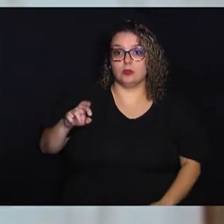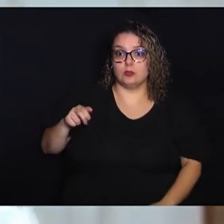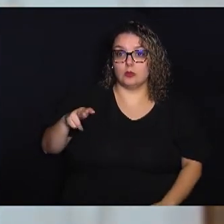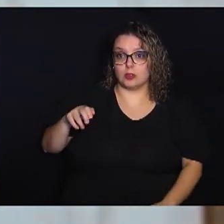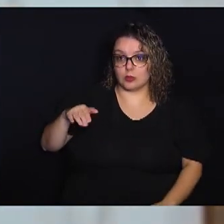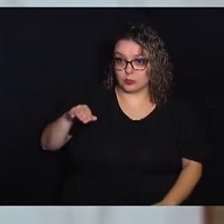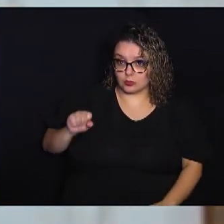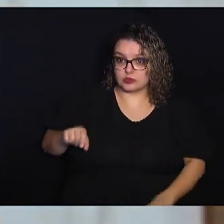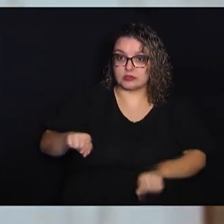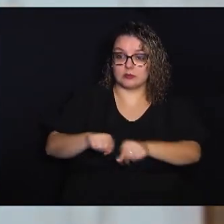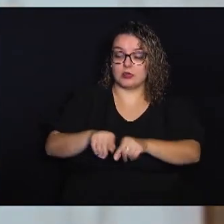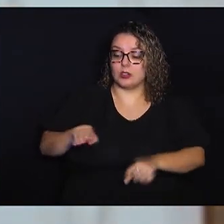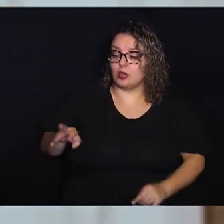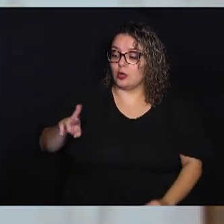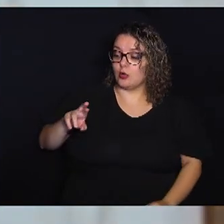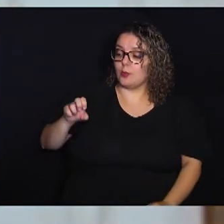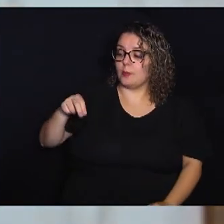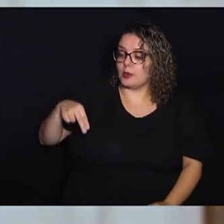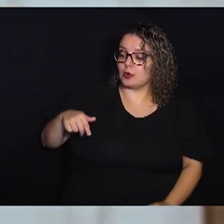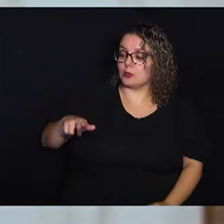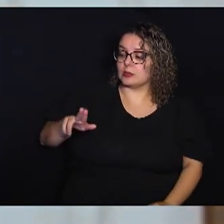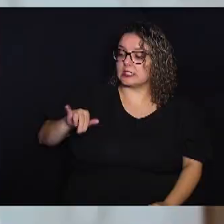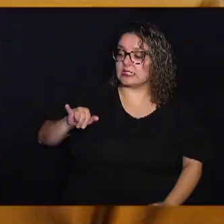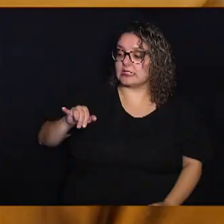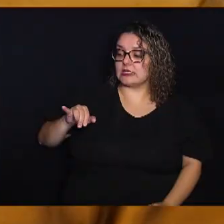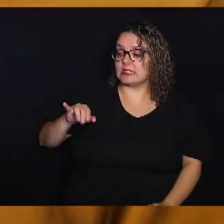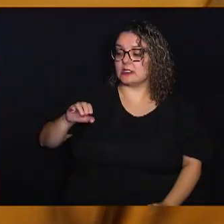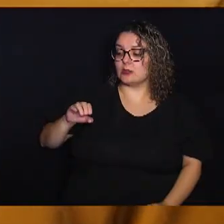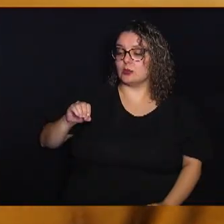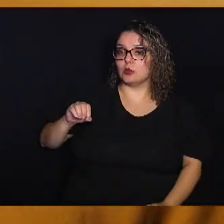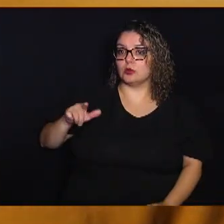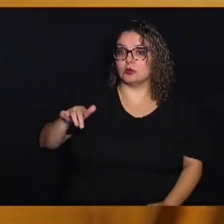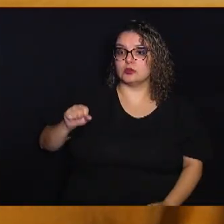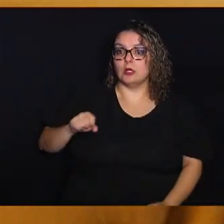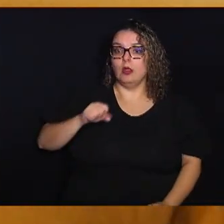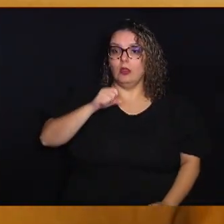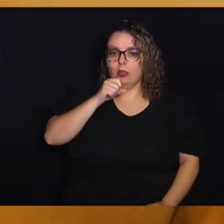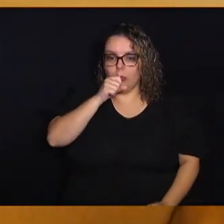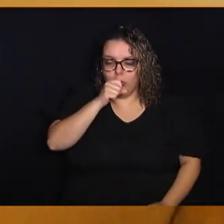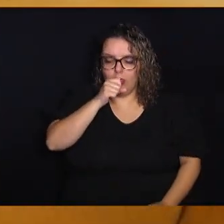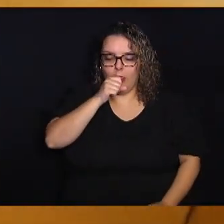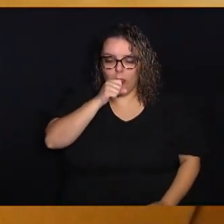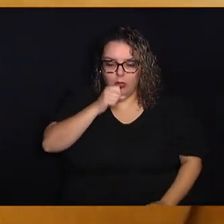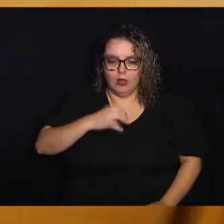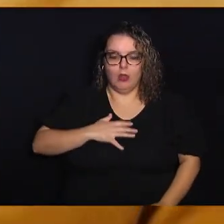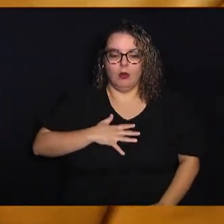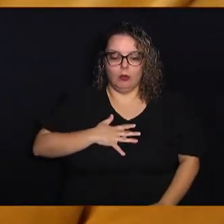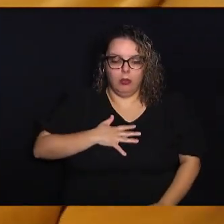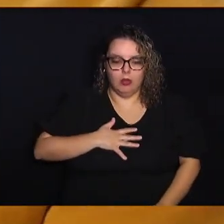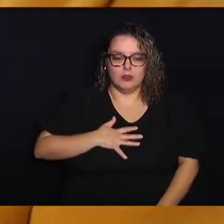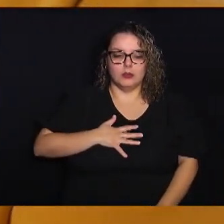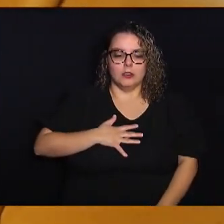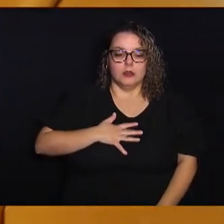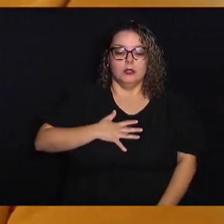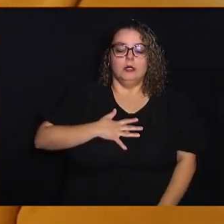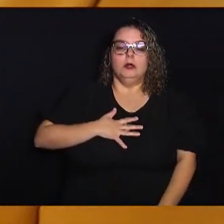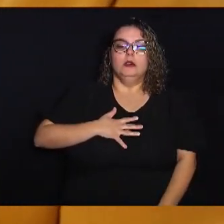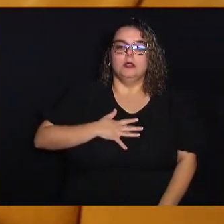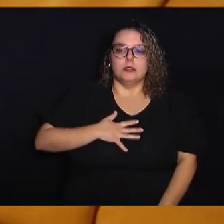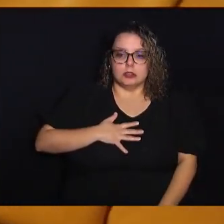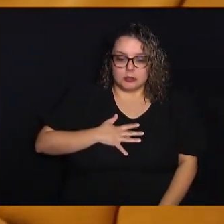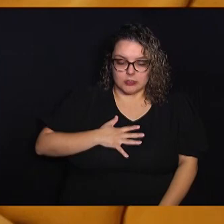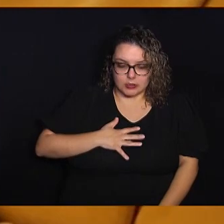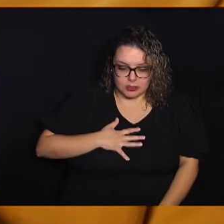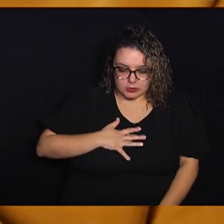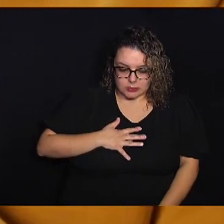bronquíolos, o que vai causar tosse, chiado, falta de ar, e pode evoluir a casos